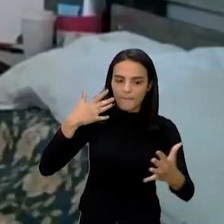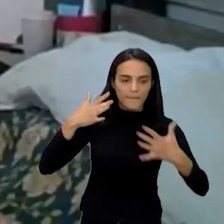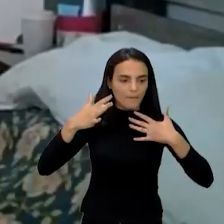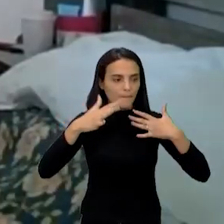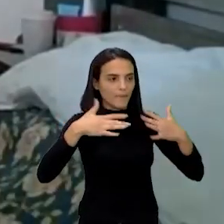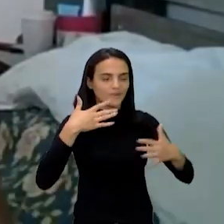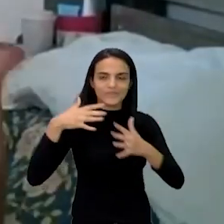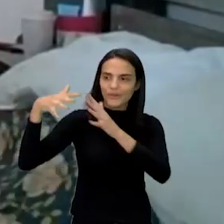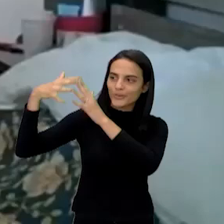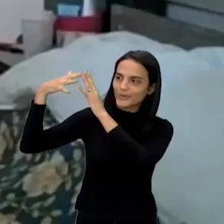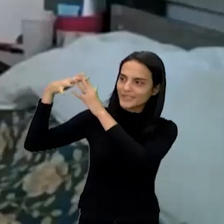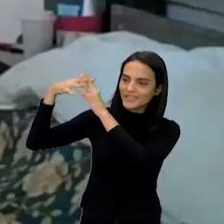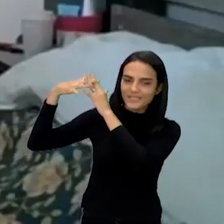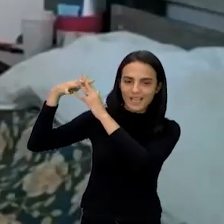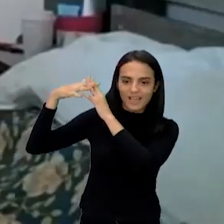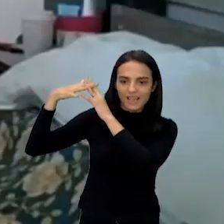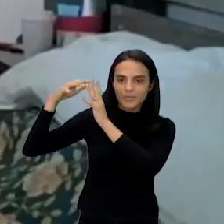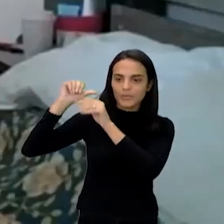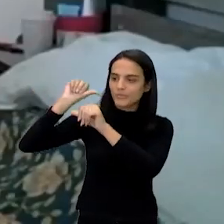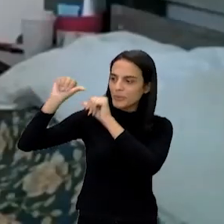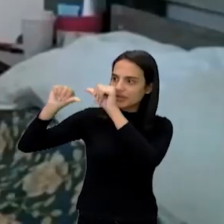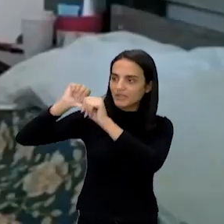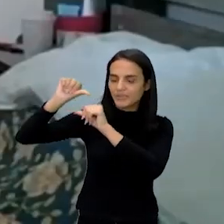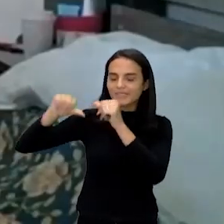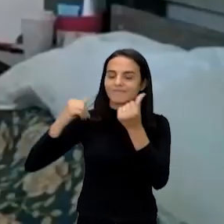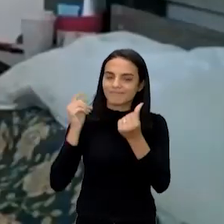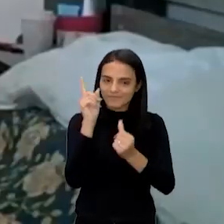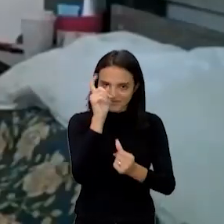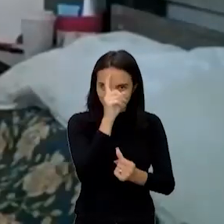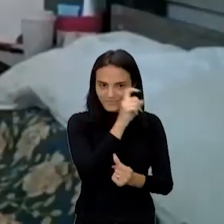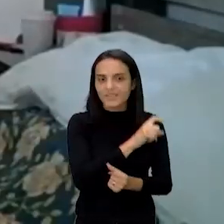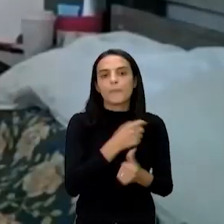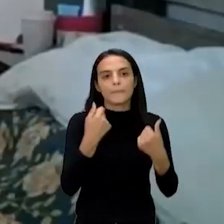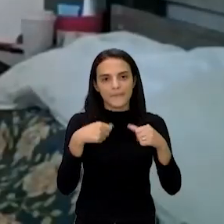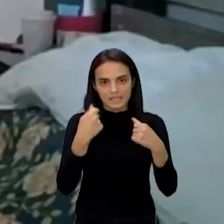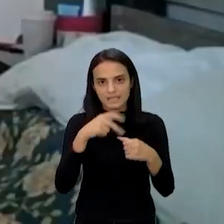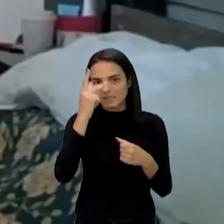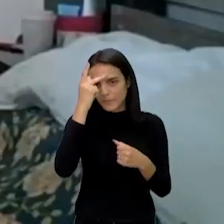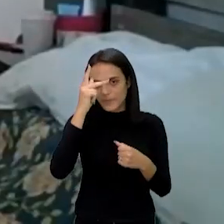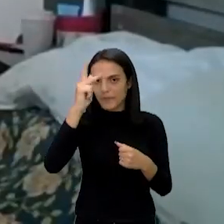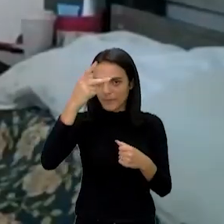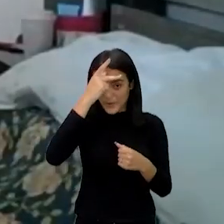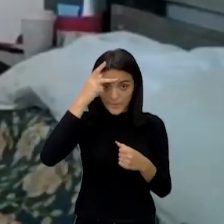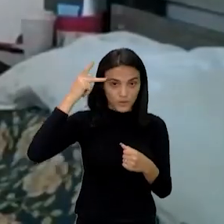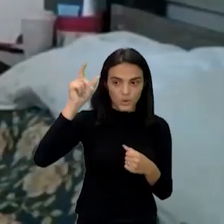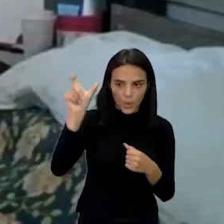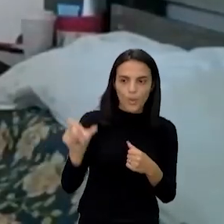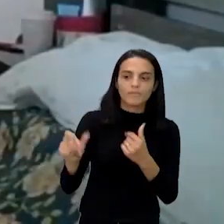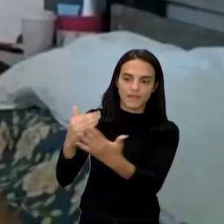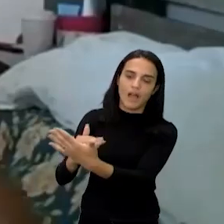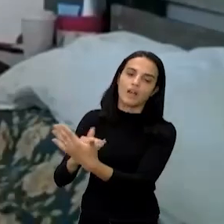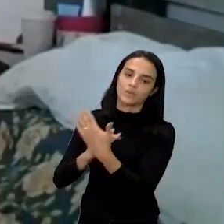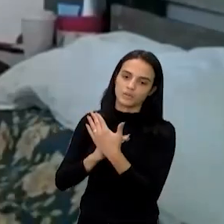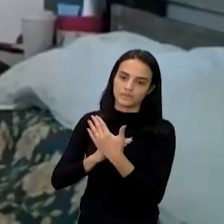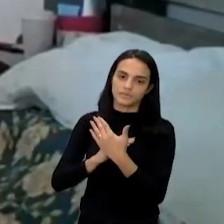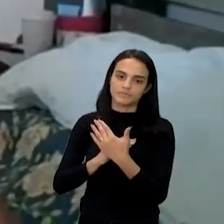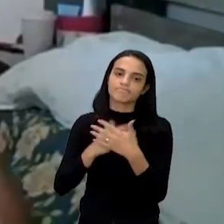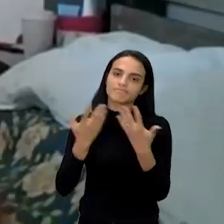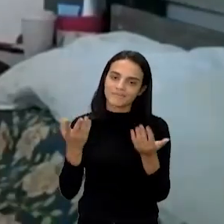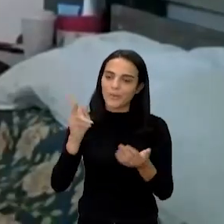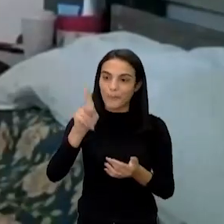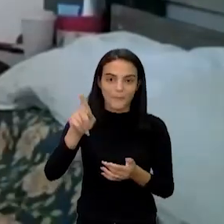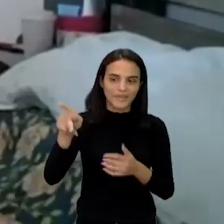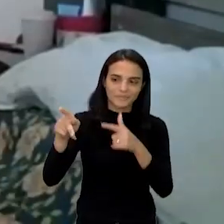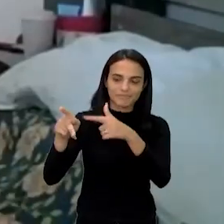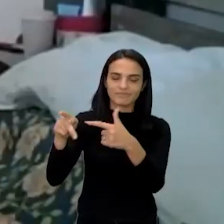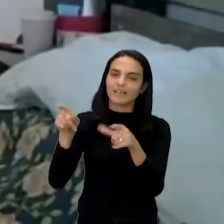cérebro que vive em ebulição, é difícil, tem que ter alguém ajudando, né? Então, eu acho que é aí que entra o papel do professor,